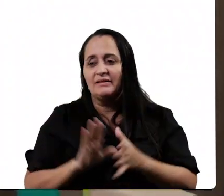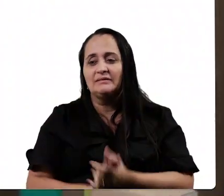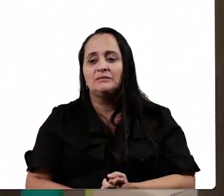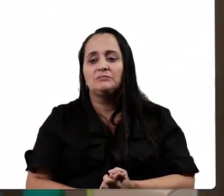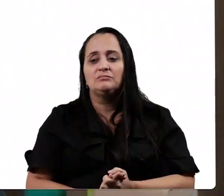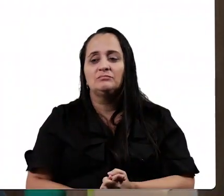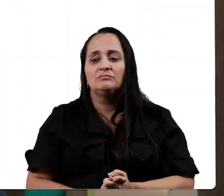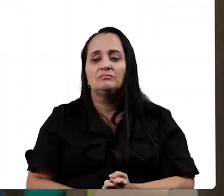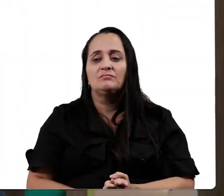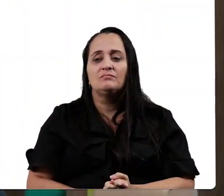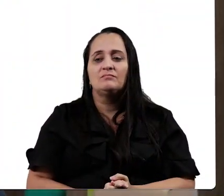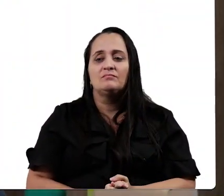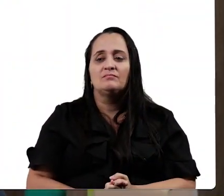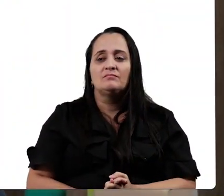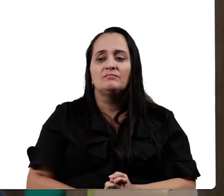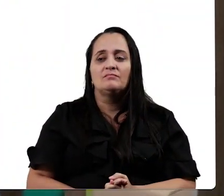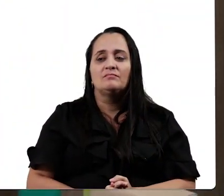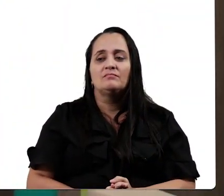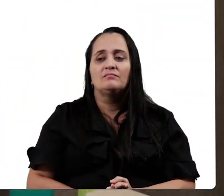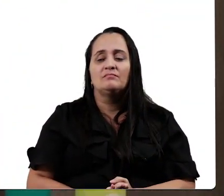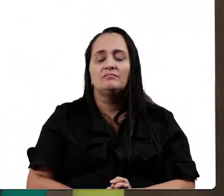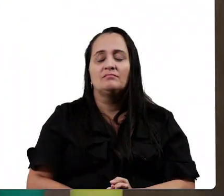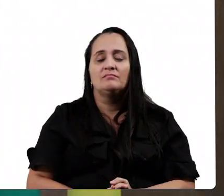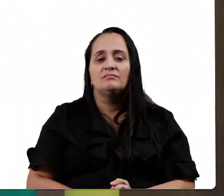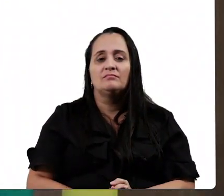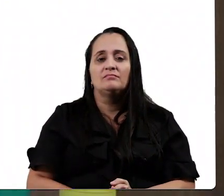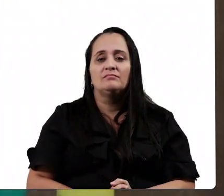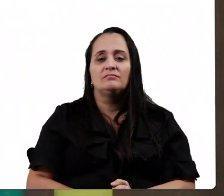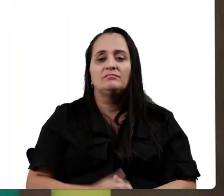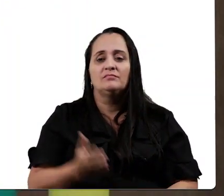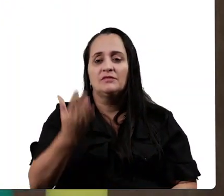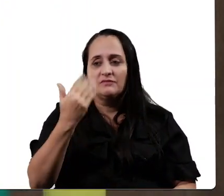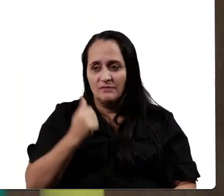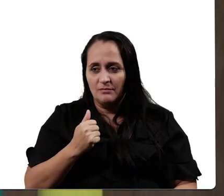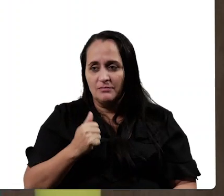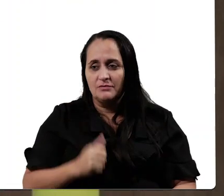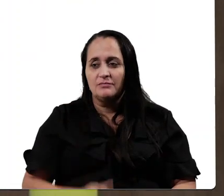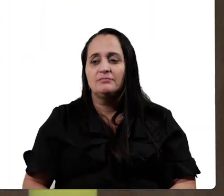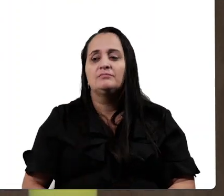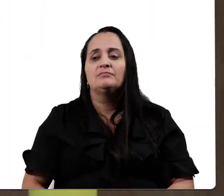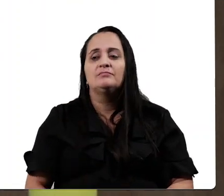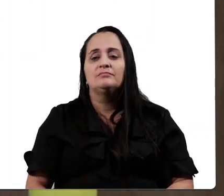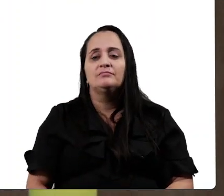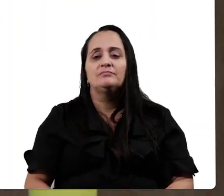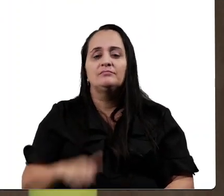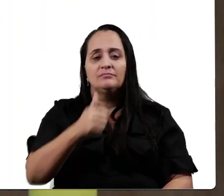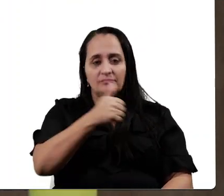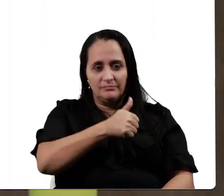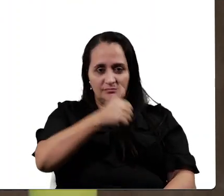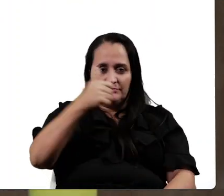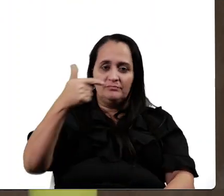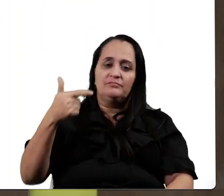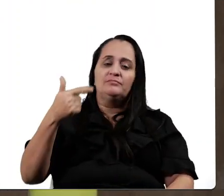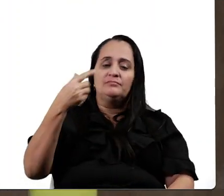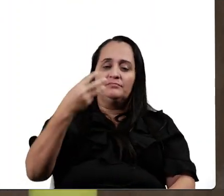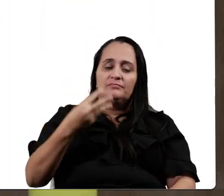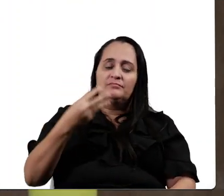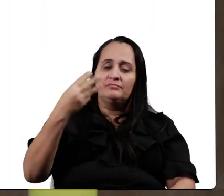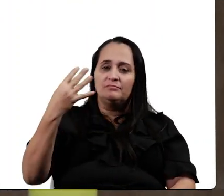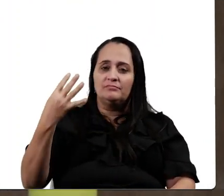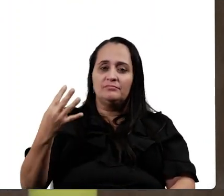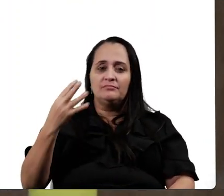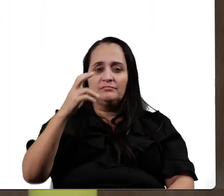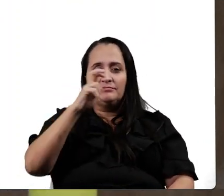quatro está repetindo por quatro vezes olha aqui vamos contar o apartamento 1 2 3